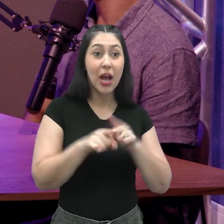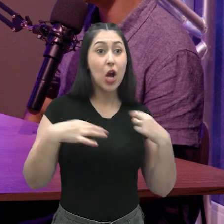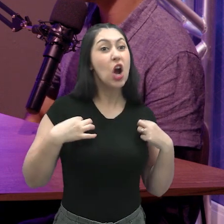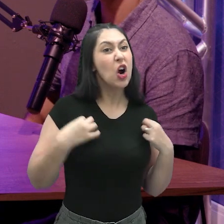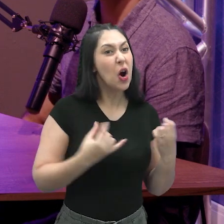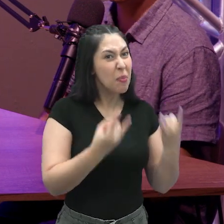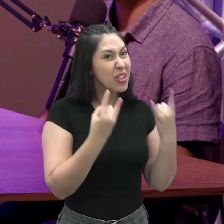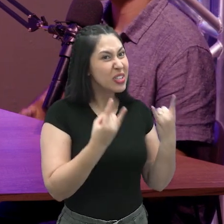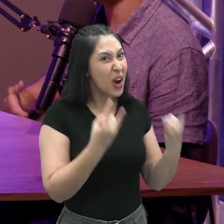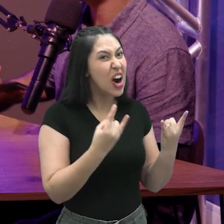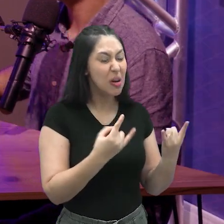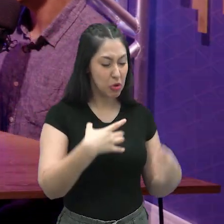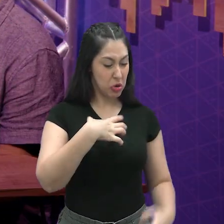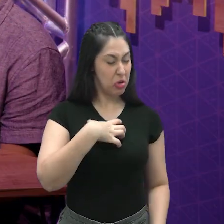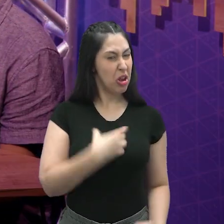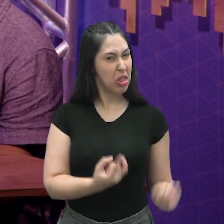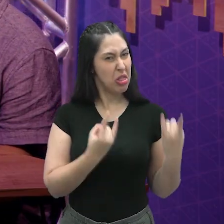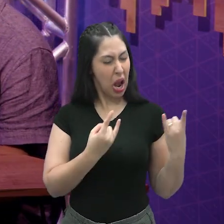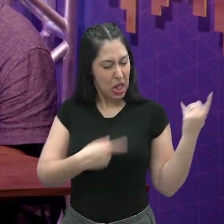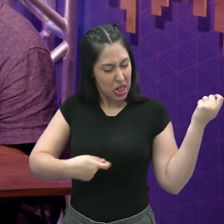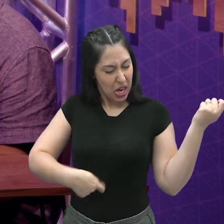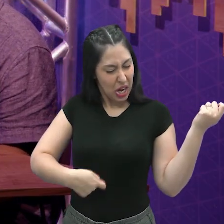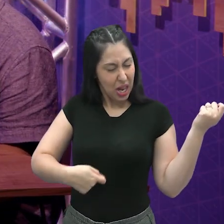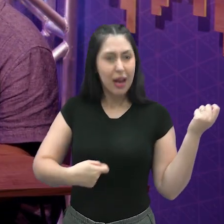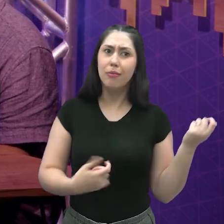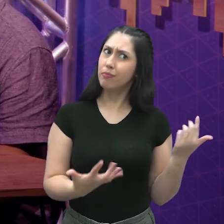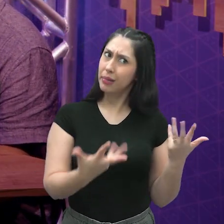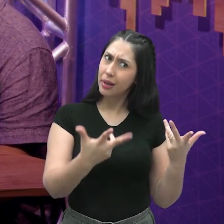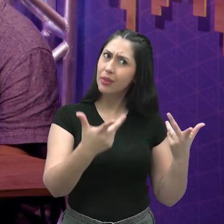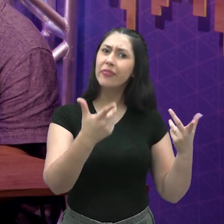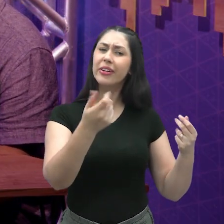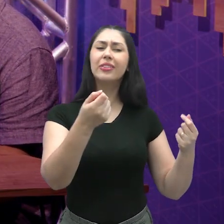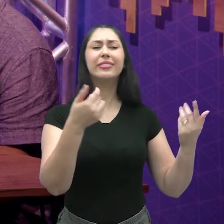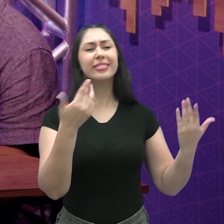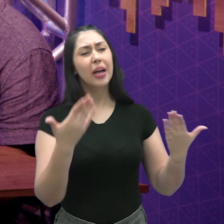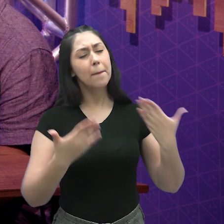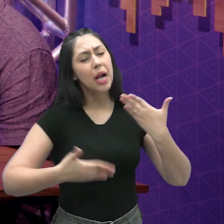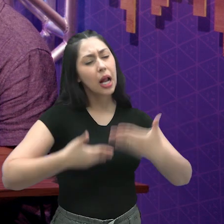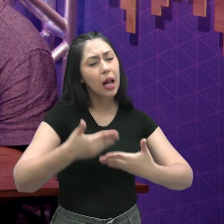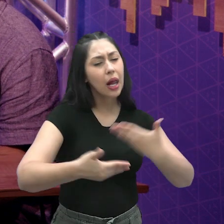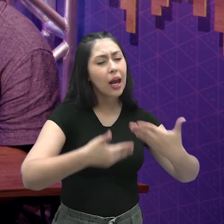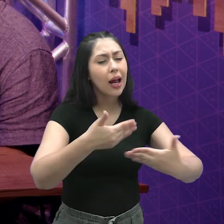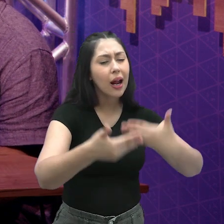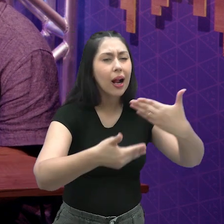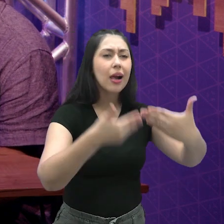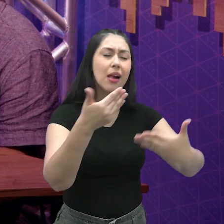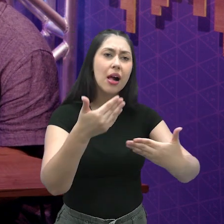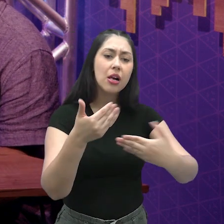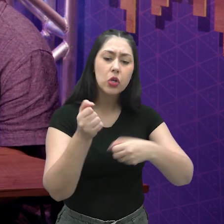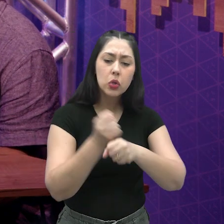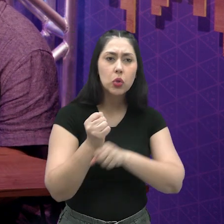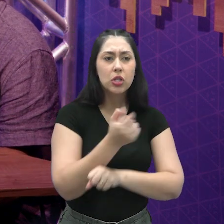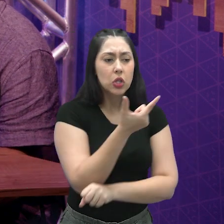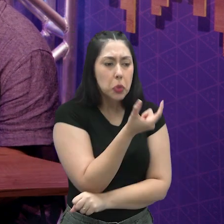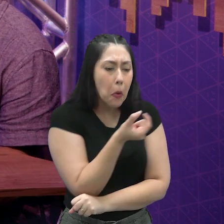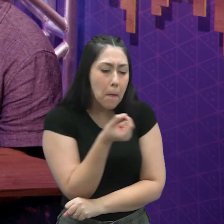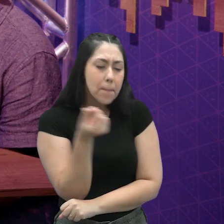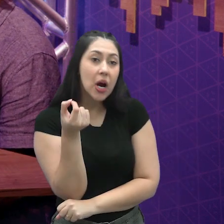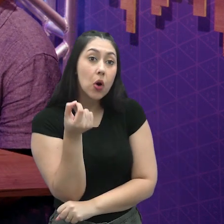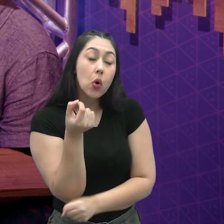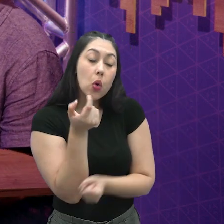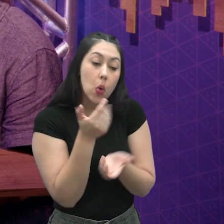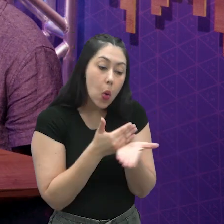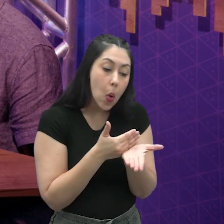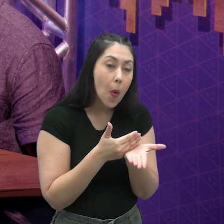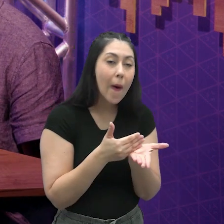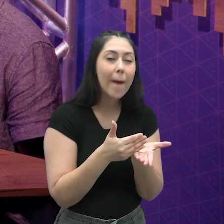rock, De né? rock, Tem um estilão, tá sempre com guitarra na mão. Sensacional. E depois, mais pra frente, Samu, a partir dos anos 2000, a gente tem